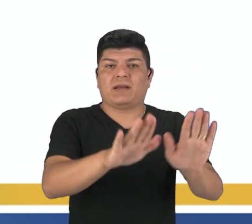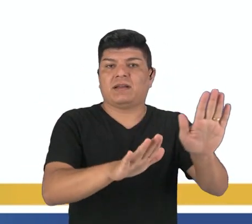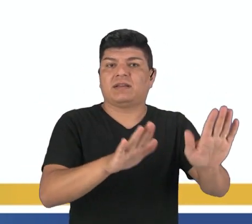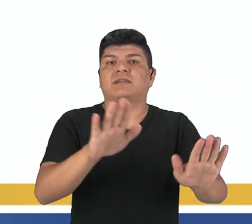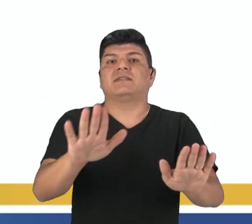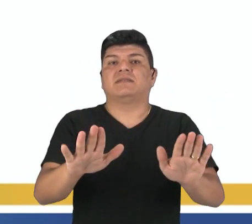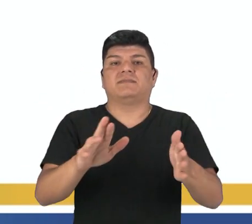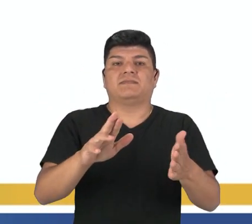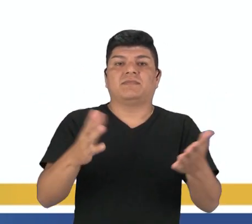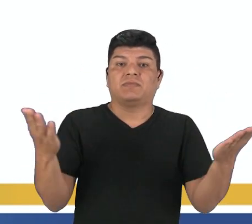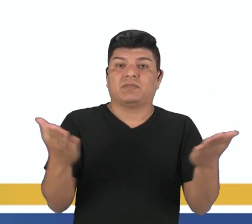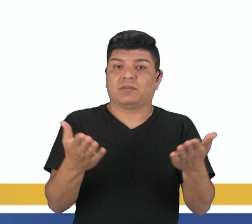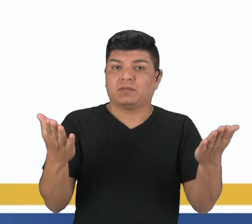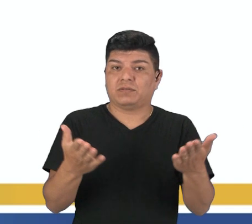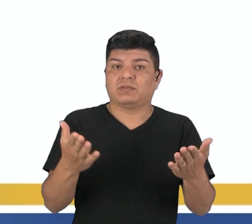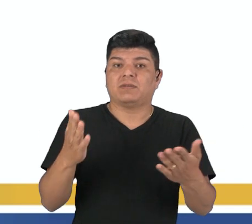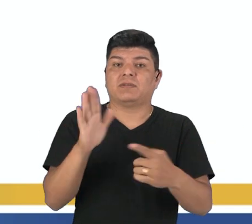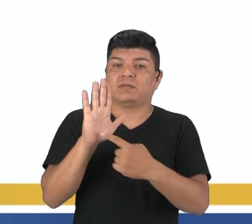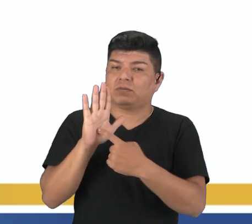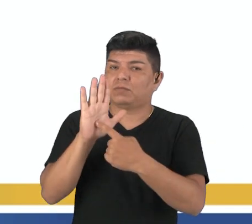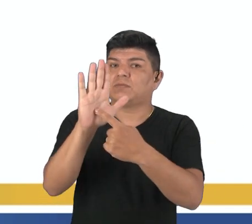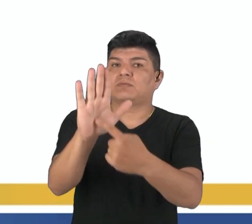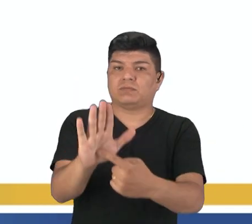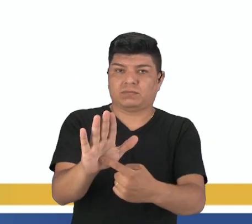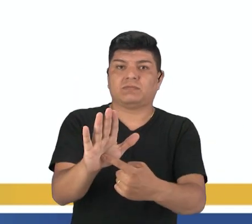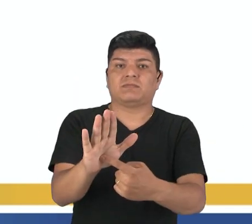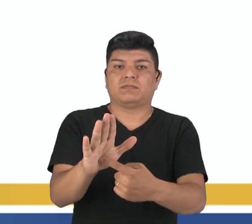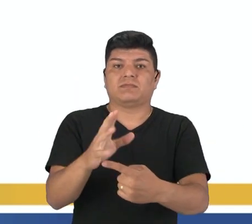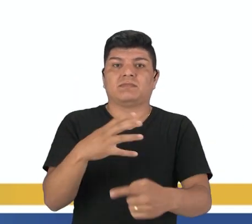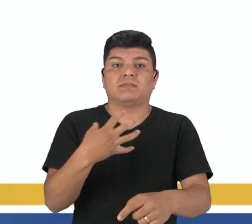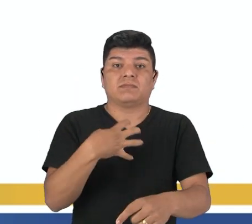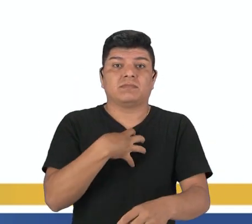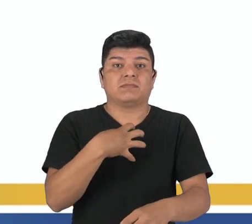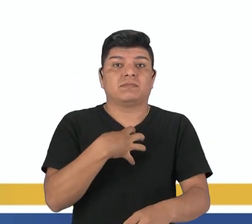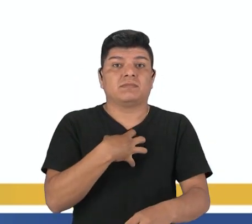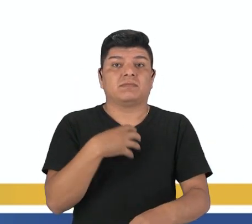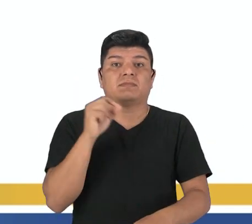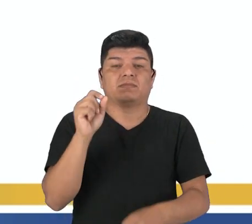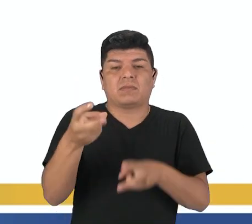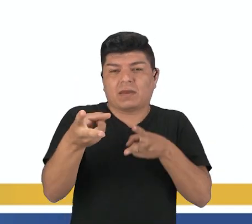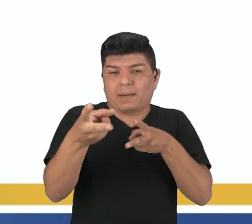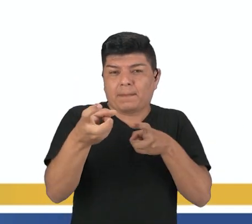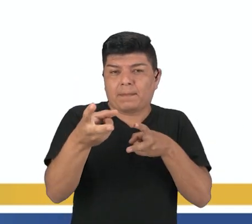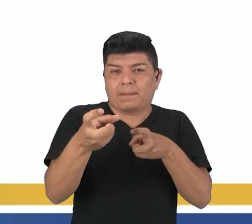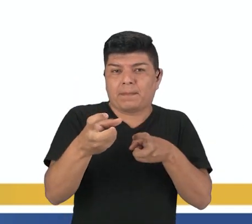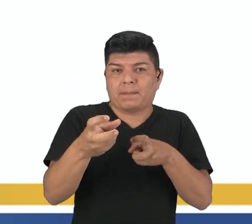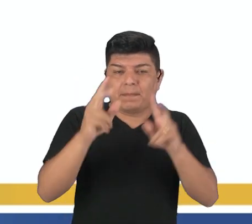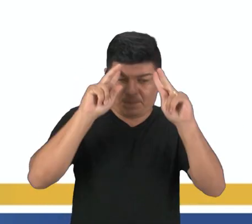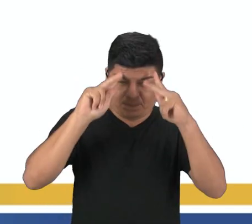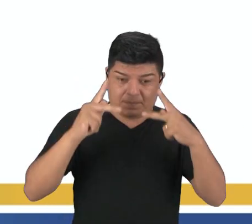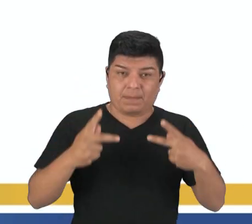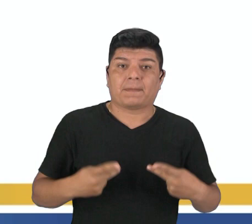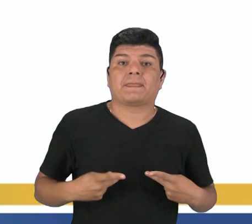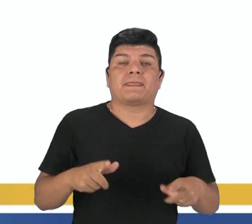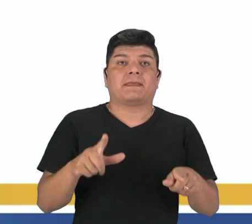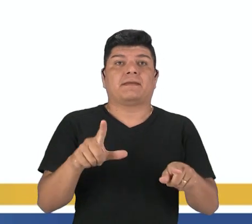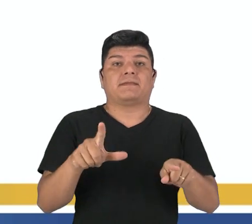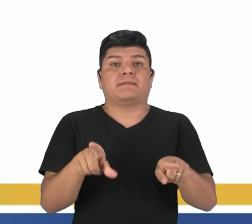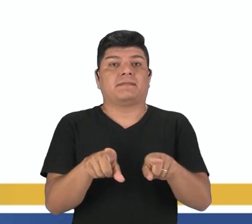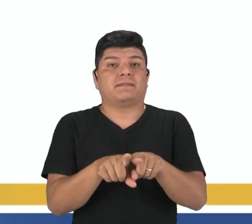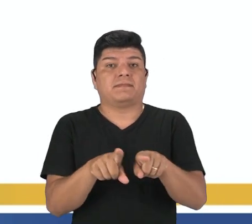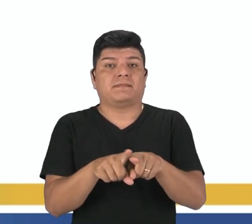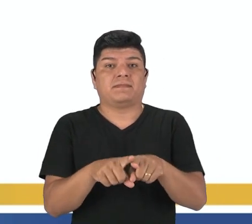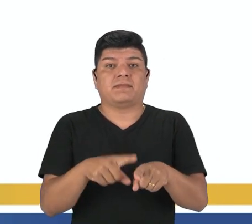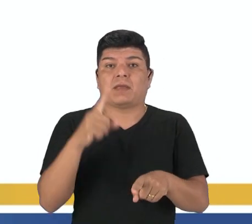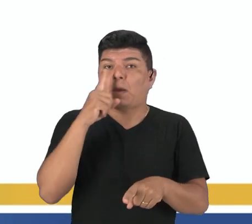muitos museus e galerias, eles estão sensíveis a perceber o ser humano que tem alguma